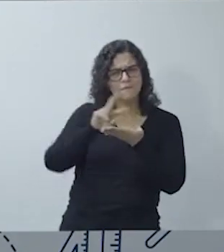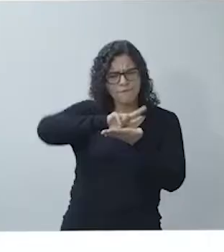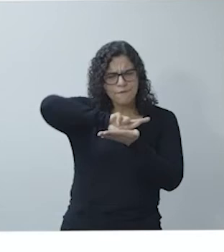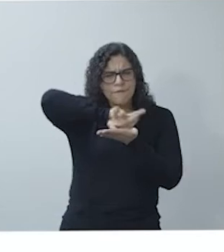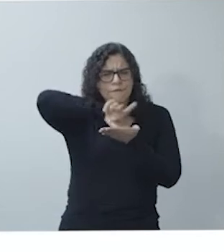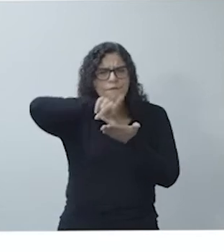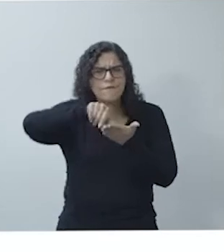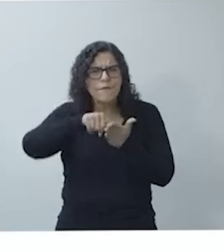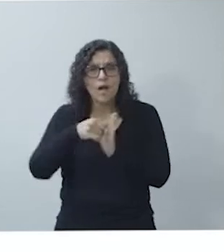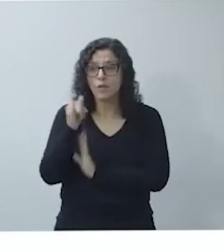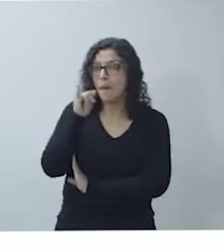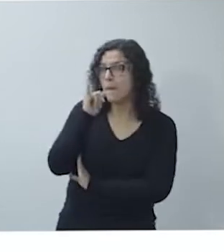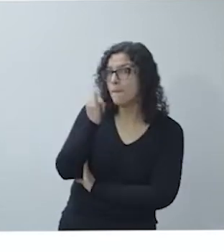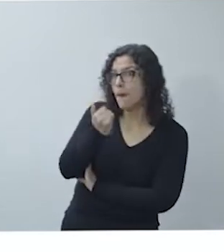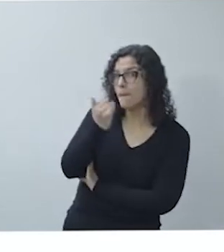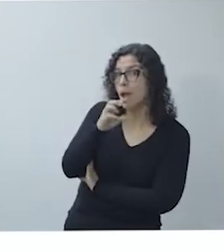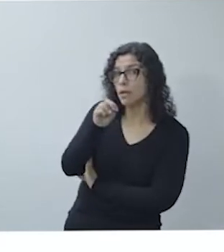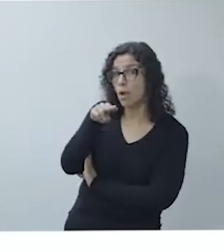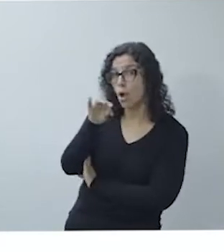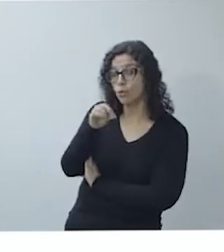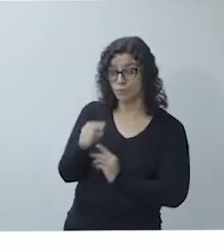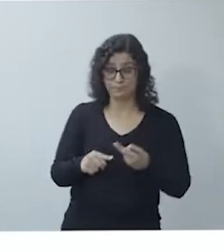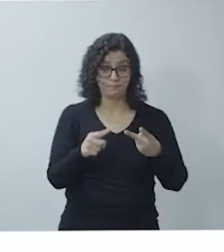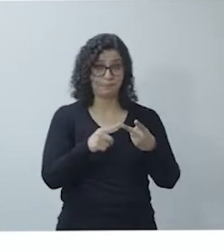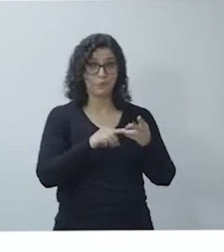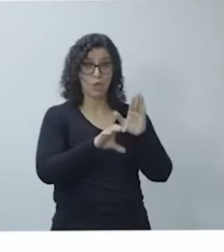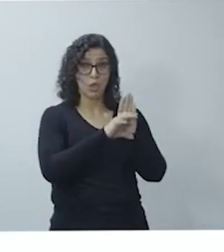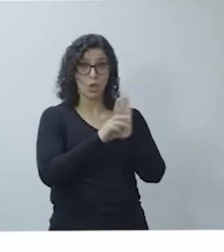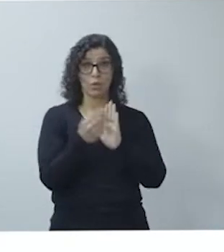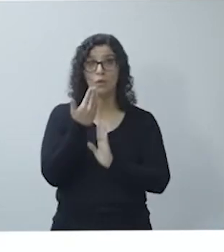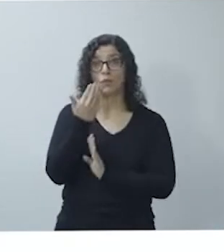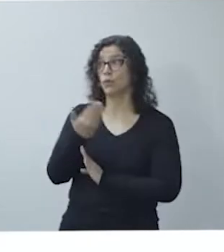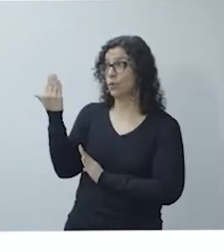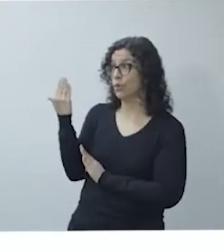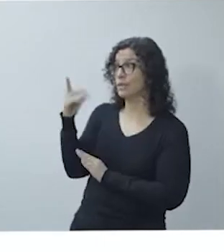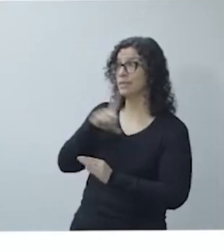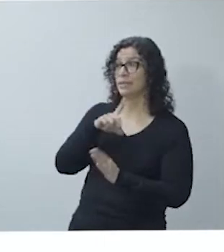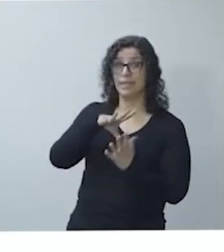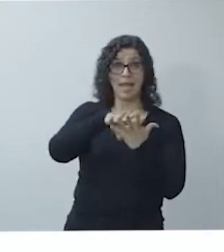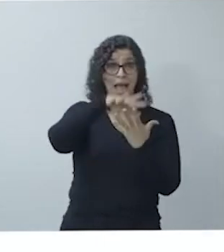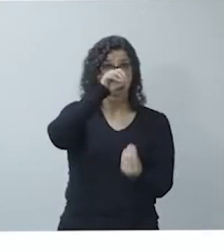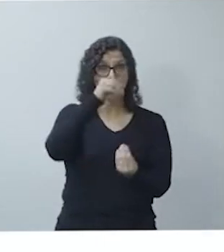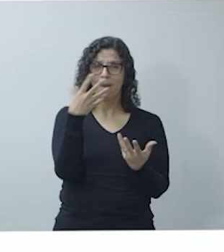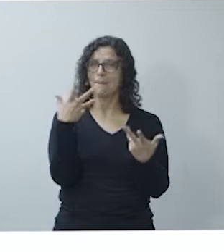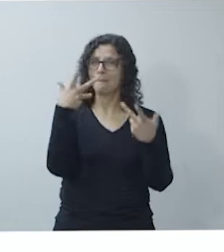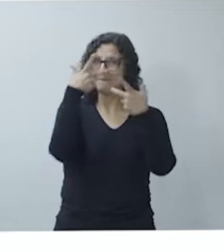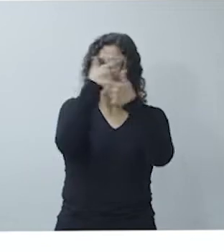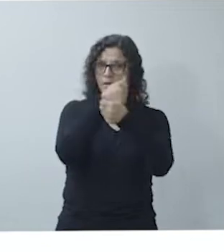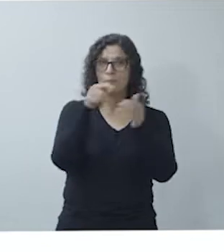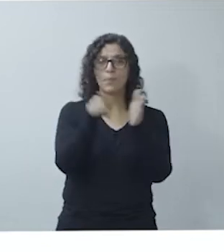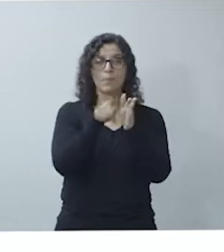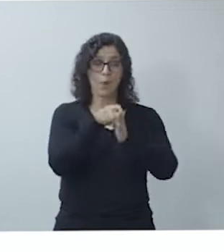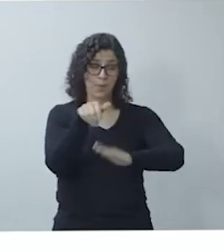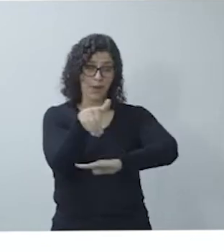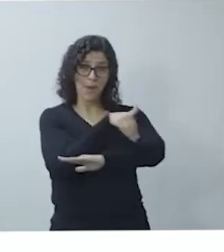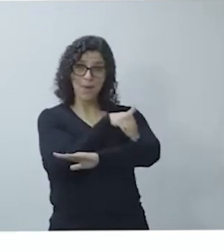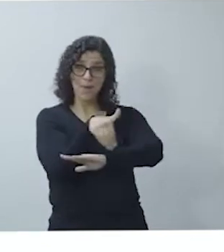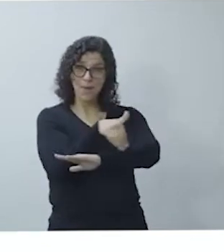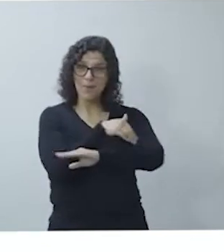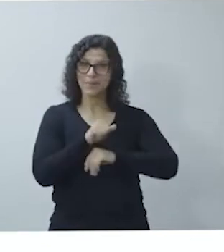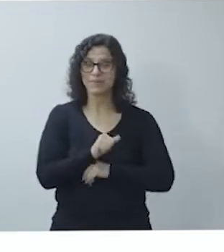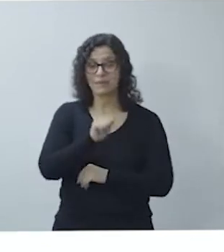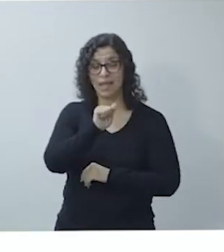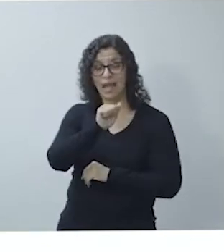e crônicas. Eu trouxe para vocês dois para vocês conhecerem. A Alma Encantadora das Ruas. Olha que